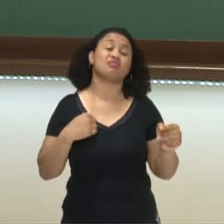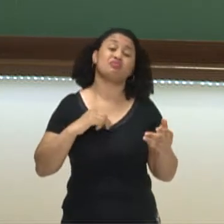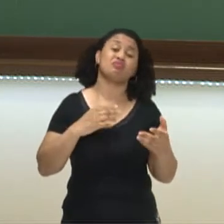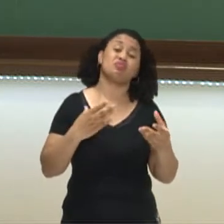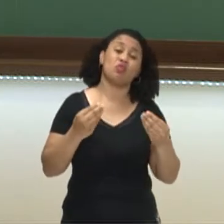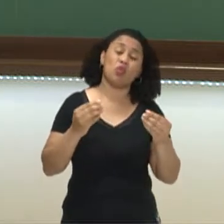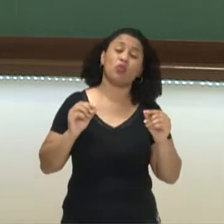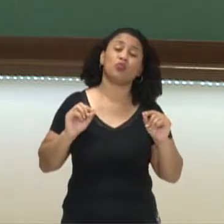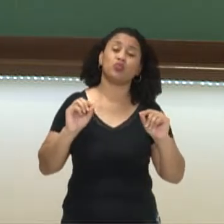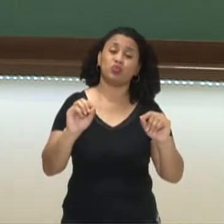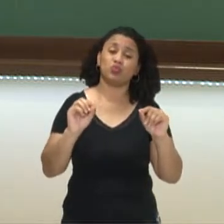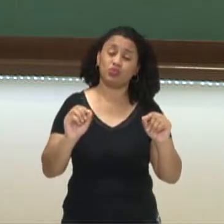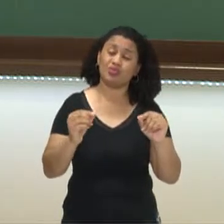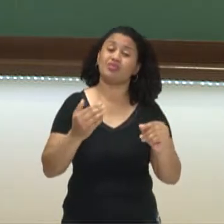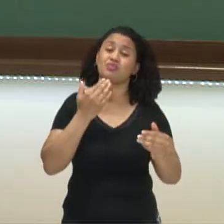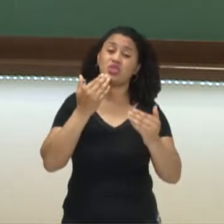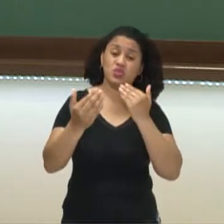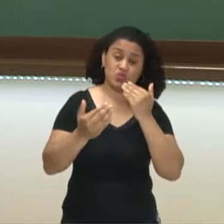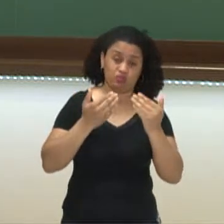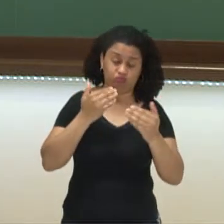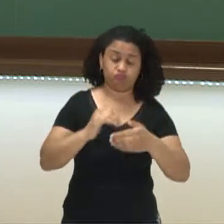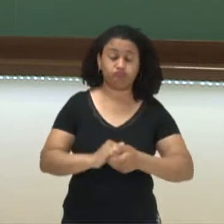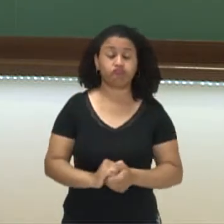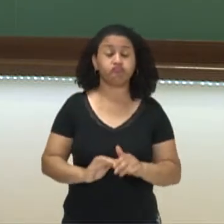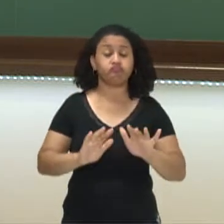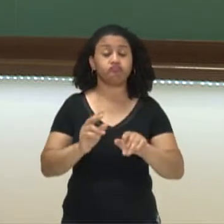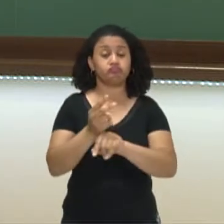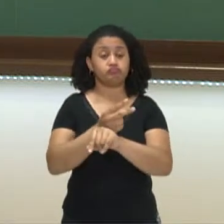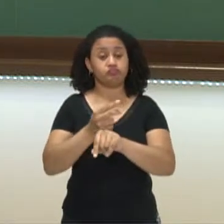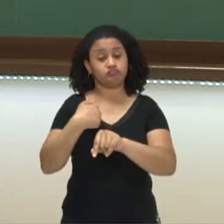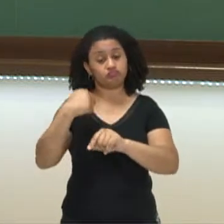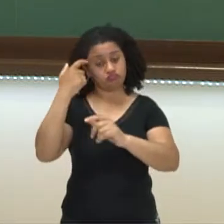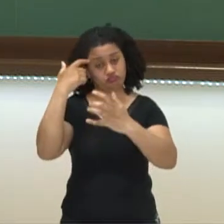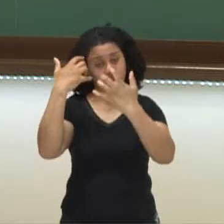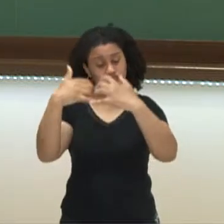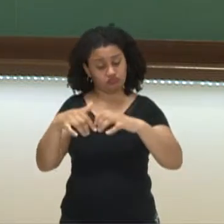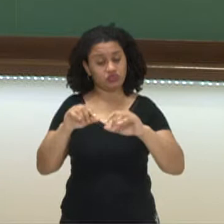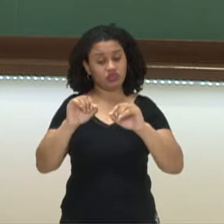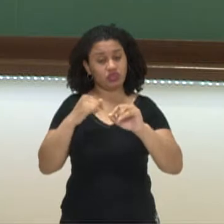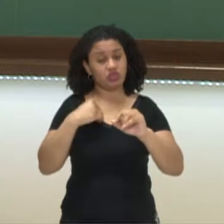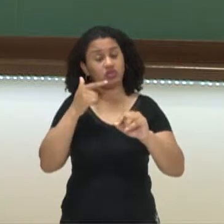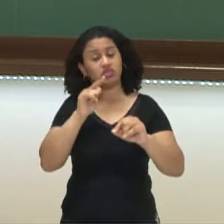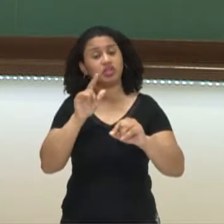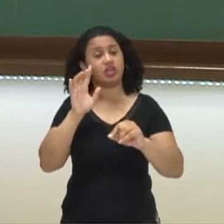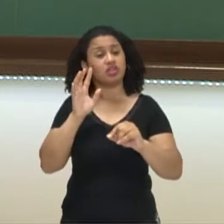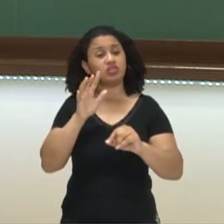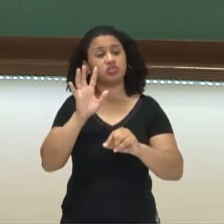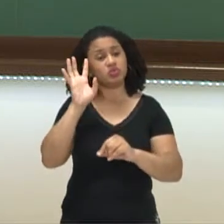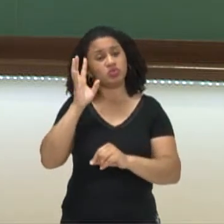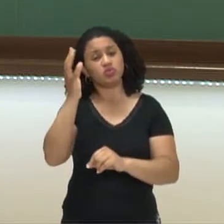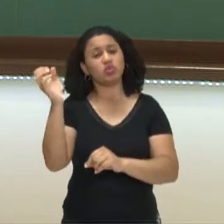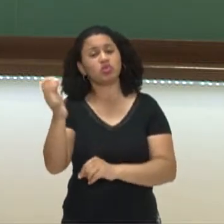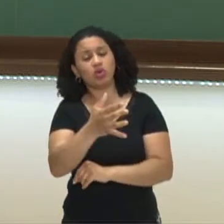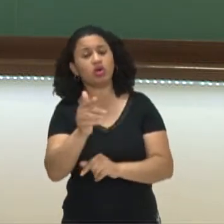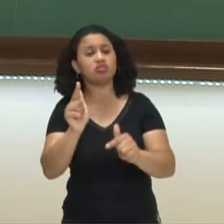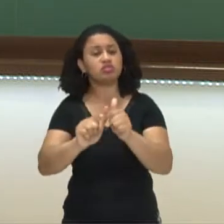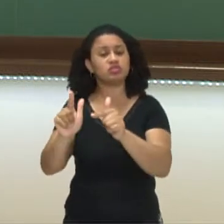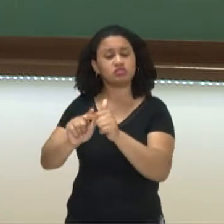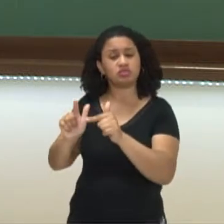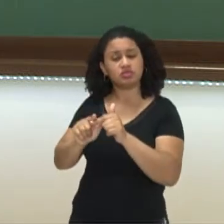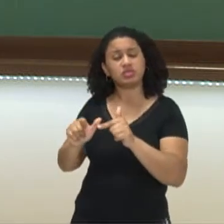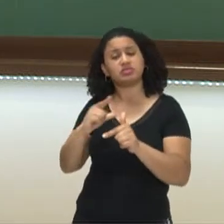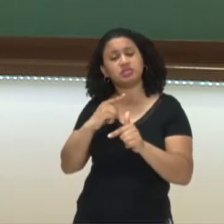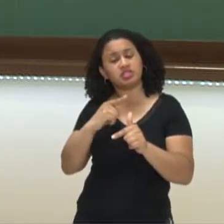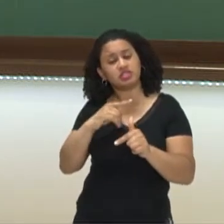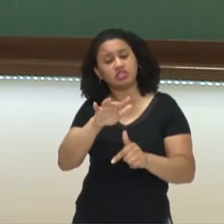muito, muito requisitados. Então, procure pensar oferecendo soluções novas para problemas que surgem, para questões